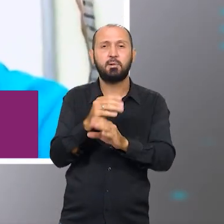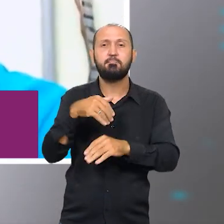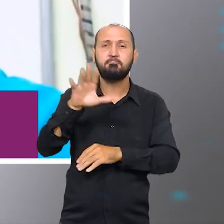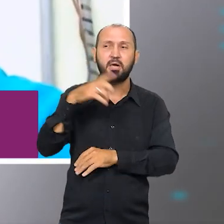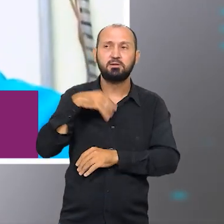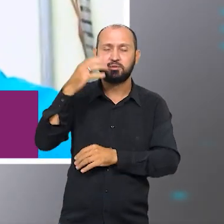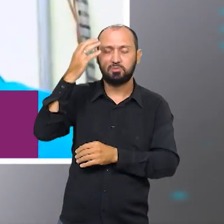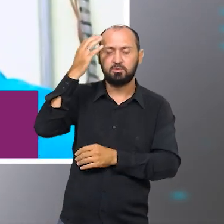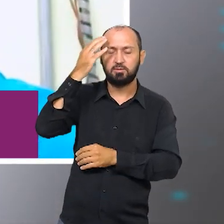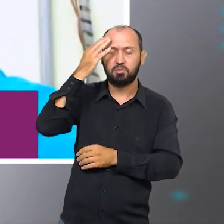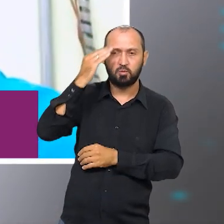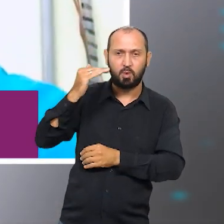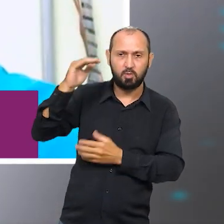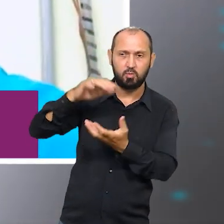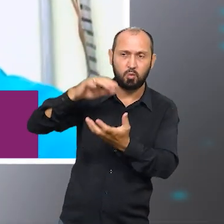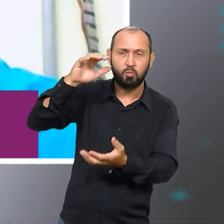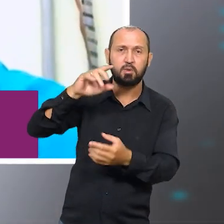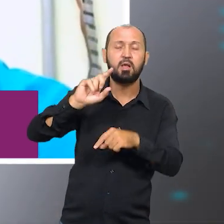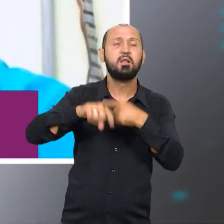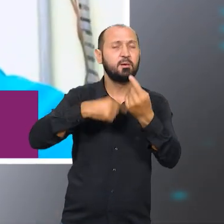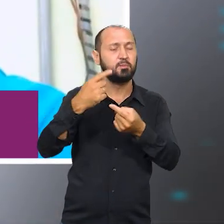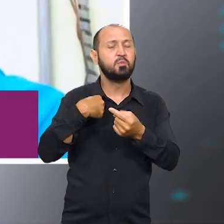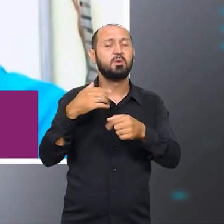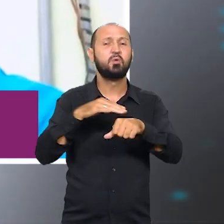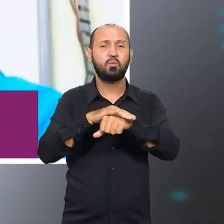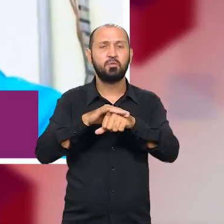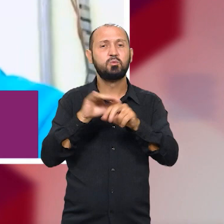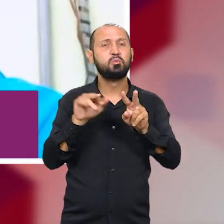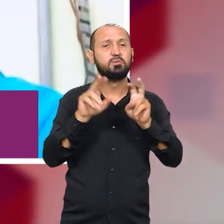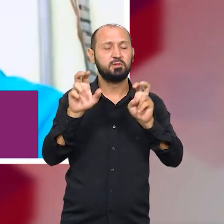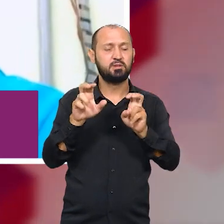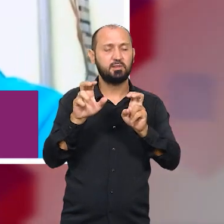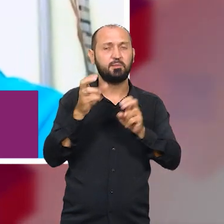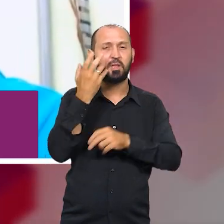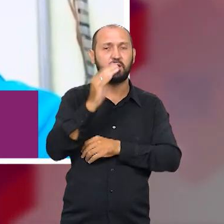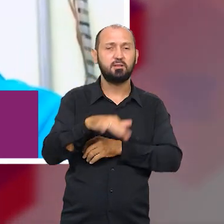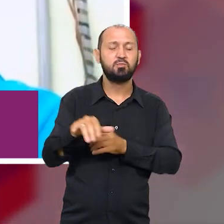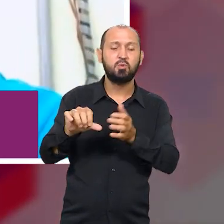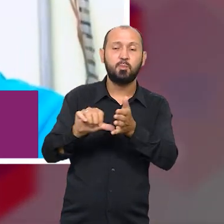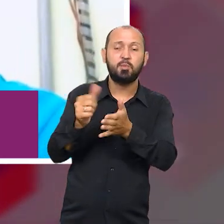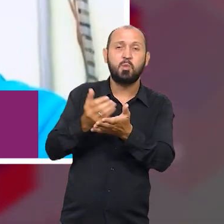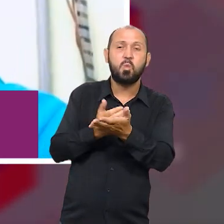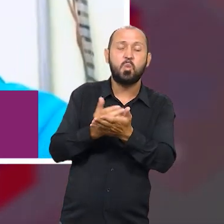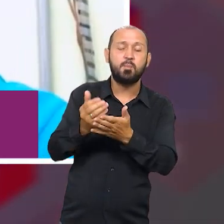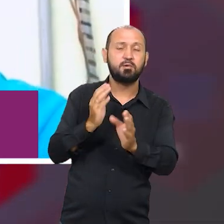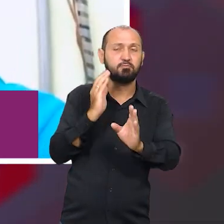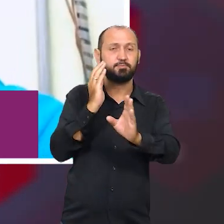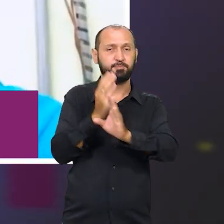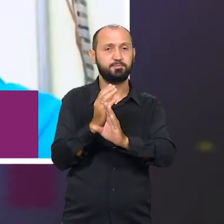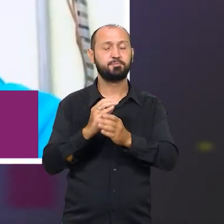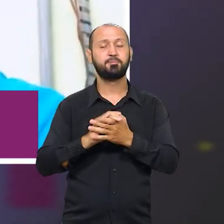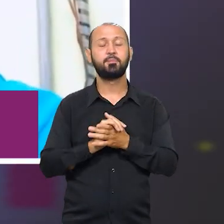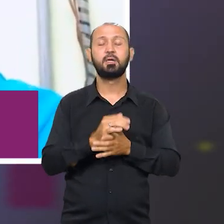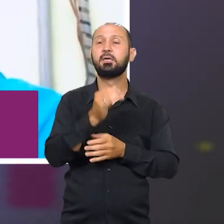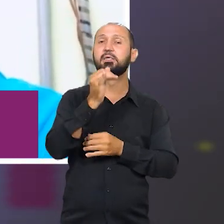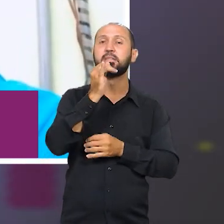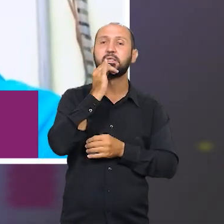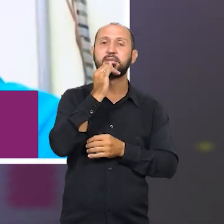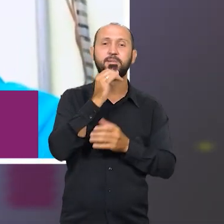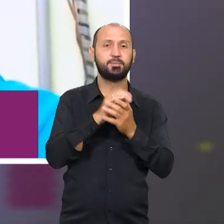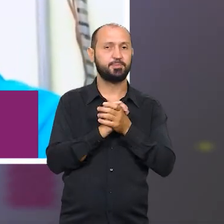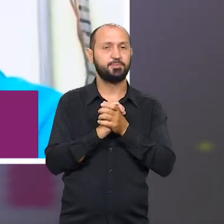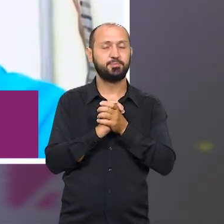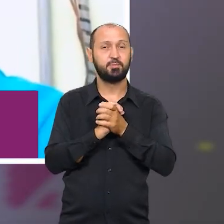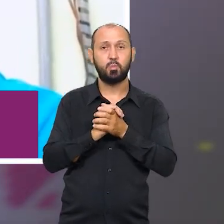Agora focado mais no adulto, mas depois eu também quero entrar na questão da criança, né? Nesses primeiros sinais que podem ser detectados.